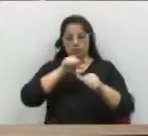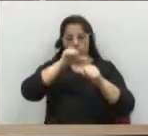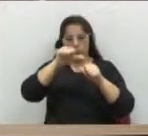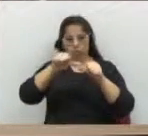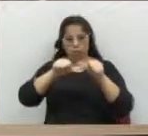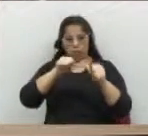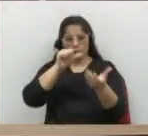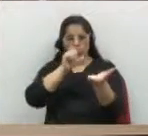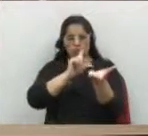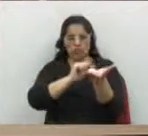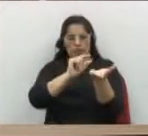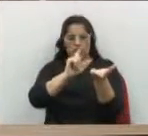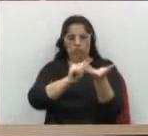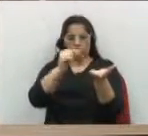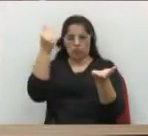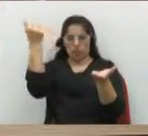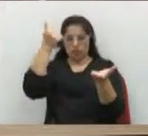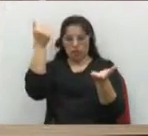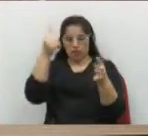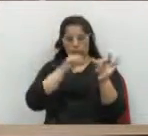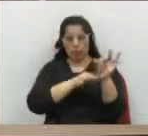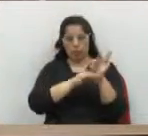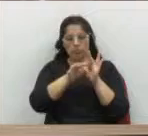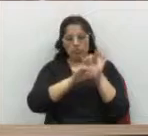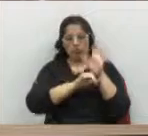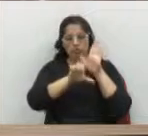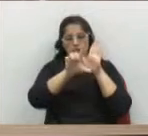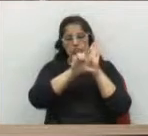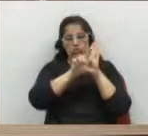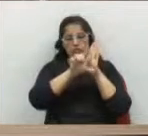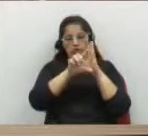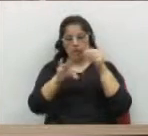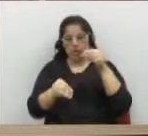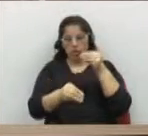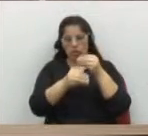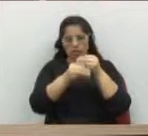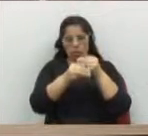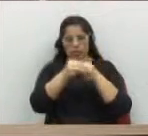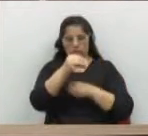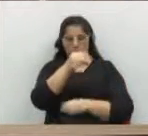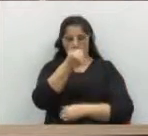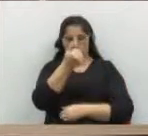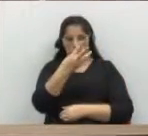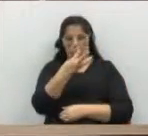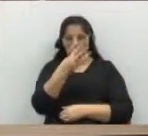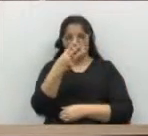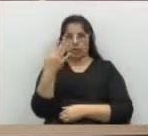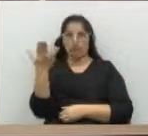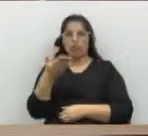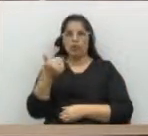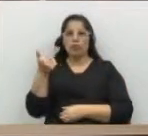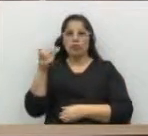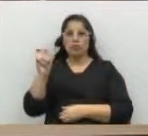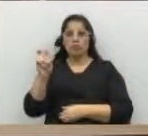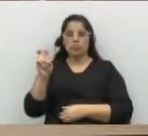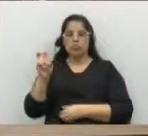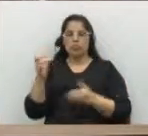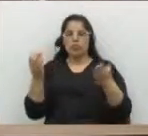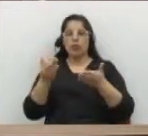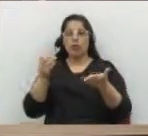Modifica o artigo 1º do projeto de lei complementar número 13/2015, o qual passa a ter a